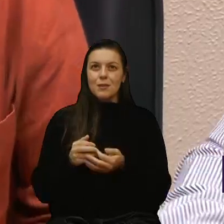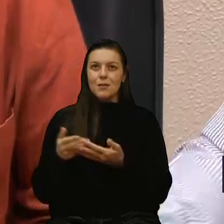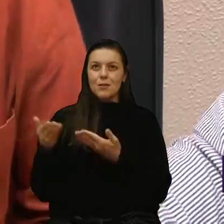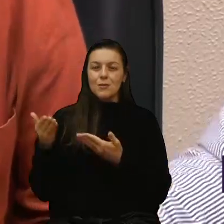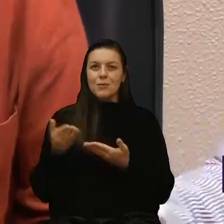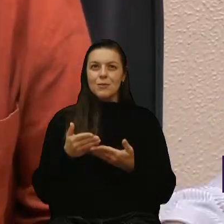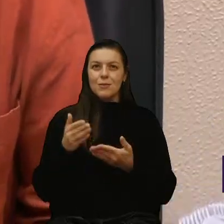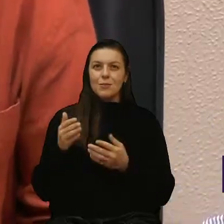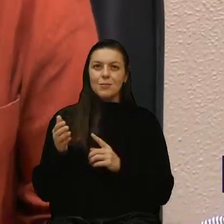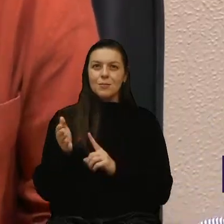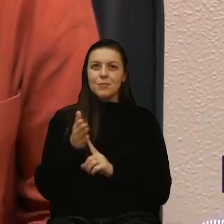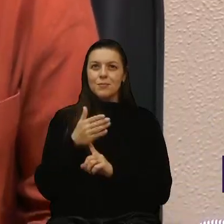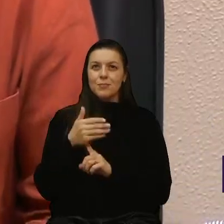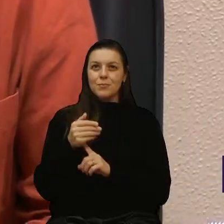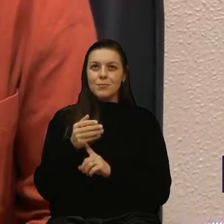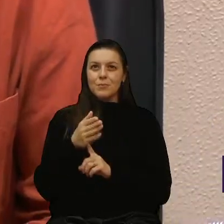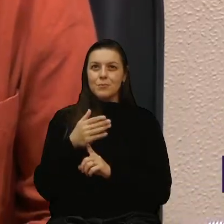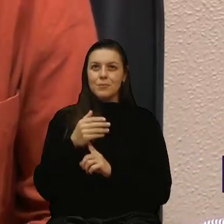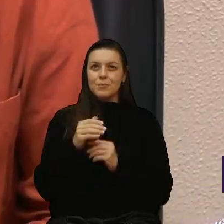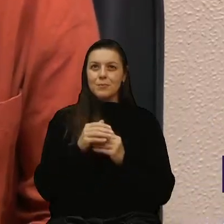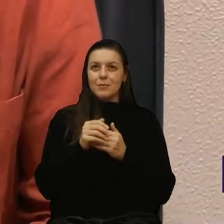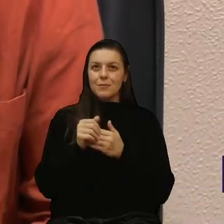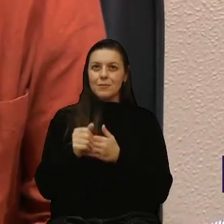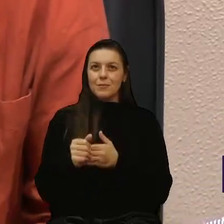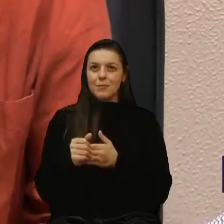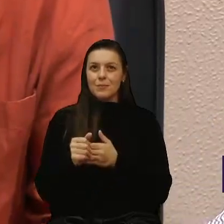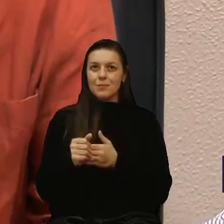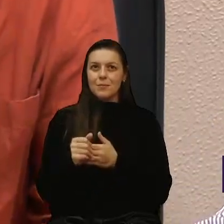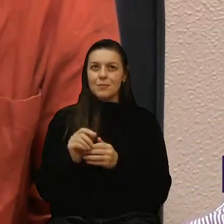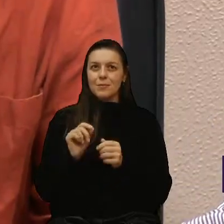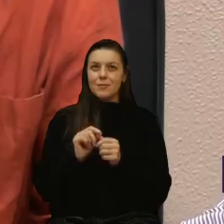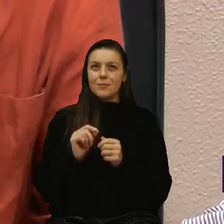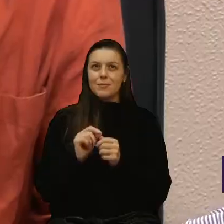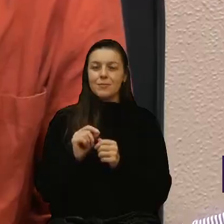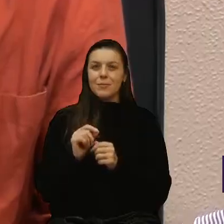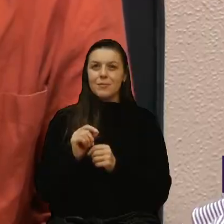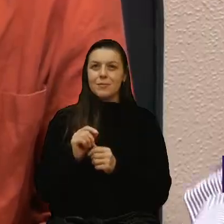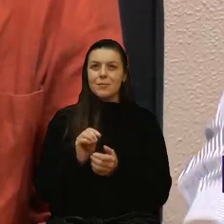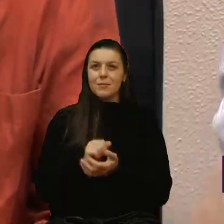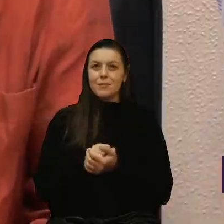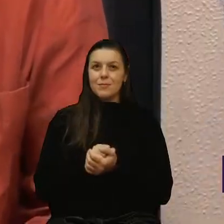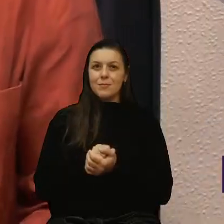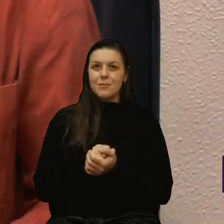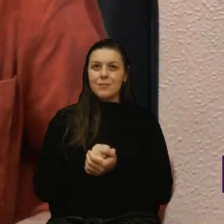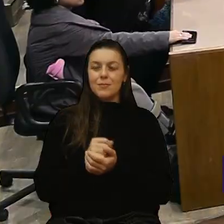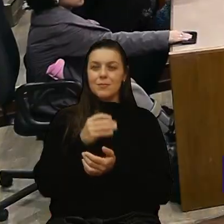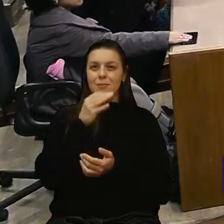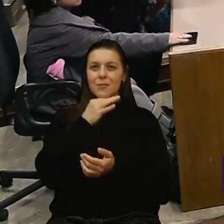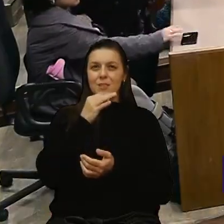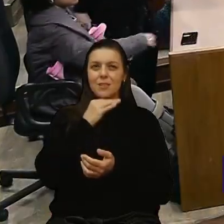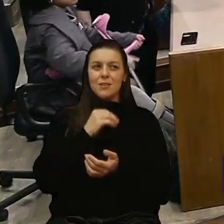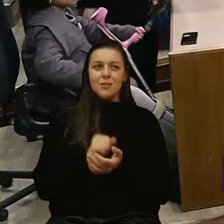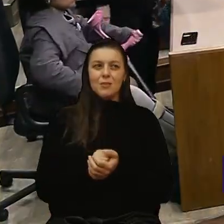para a imposição de respeito acompanharmos a execução do hino de Caxias do Sul.